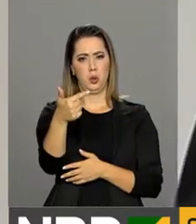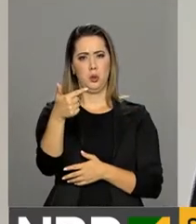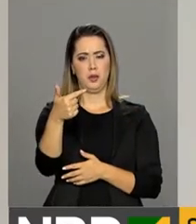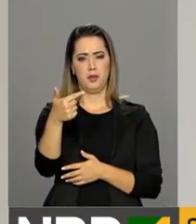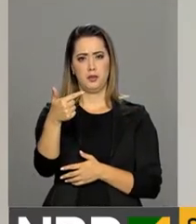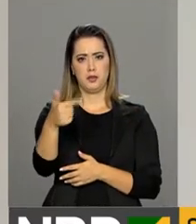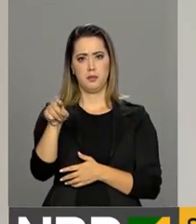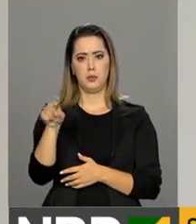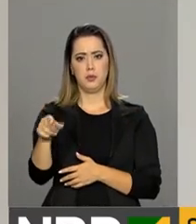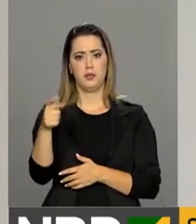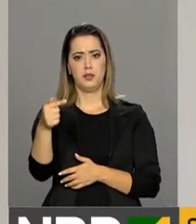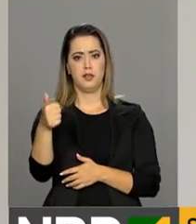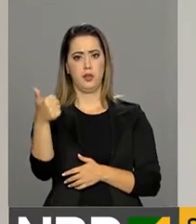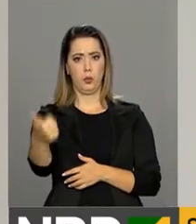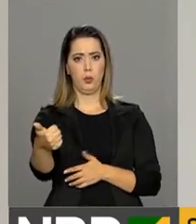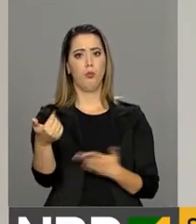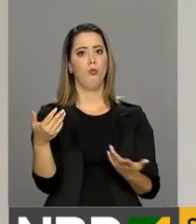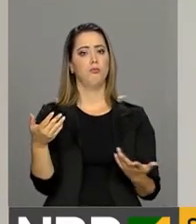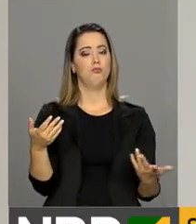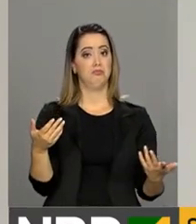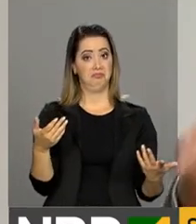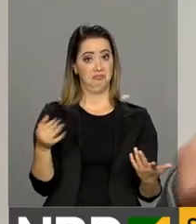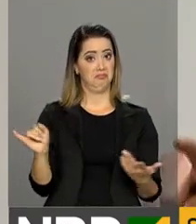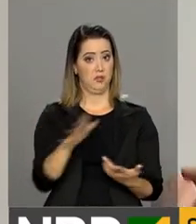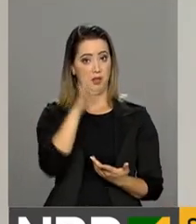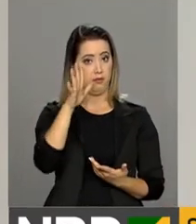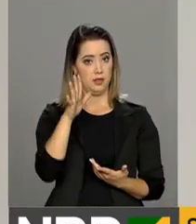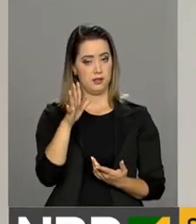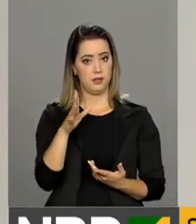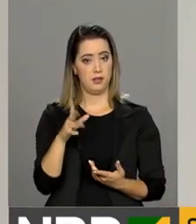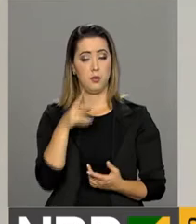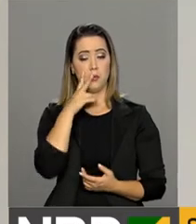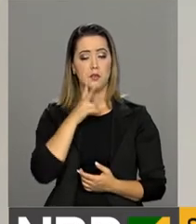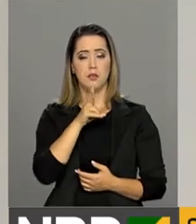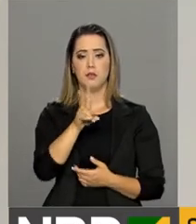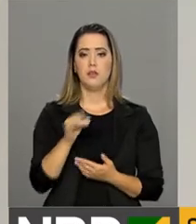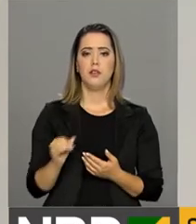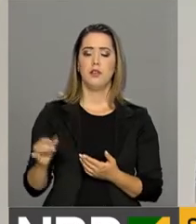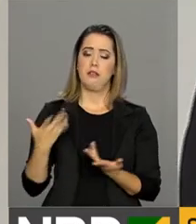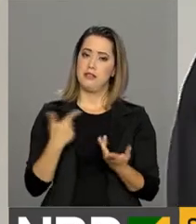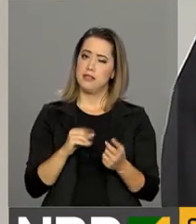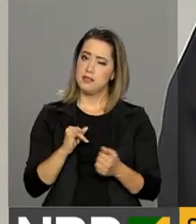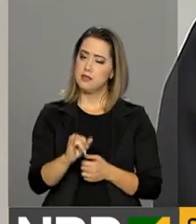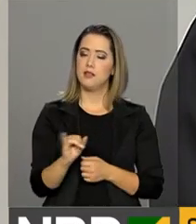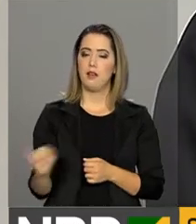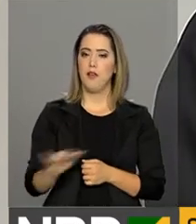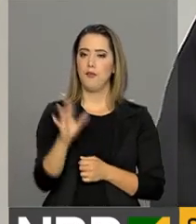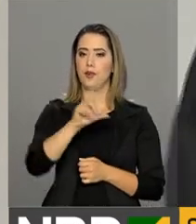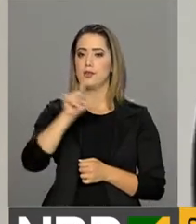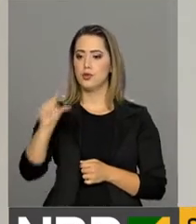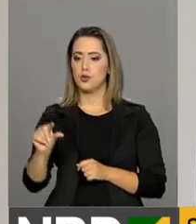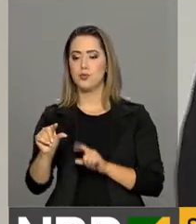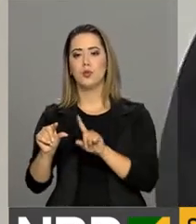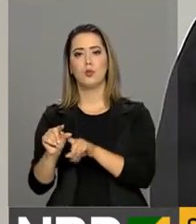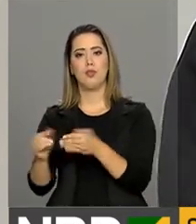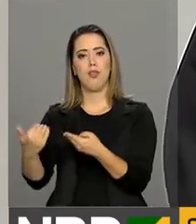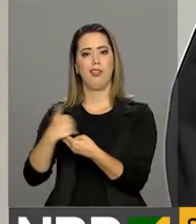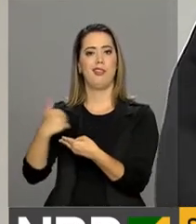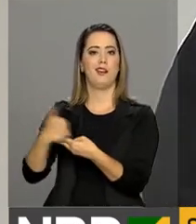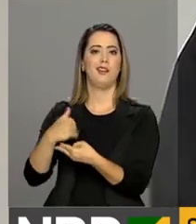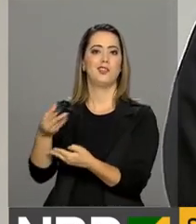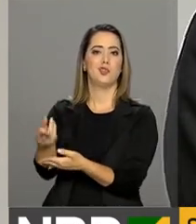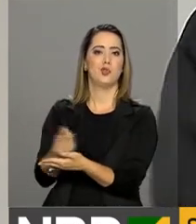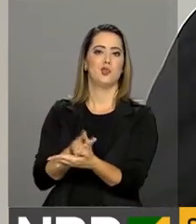inflação está em dois pontos 71 mas é interessante quando vem a inflação também cai a arrecadação sobe